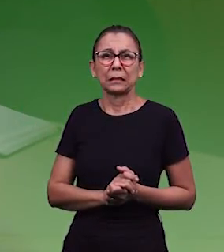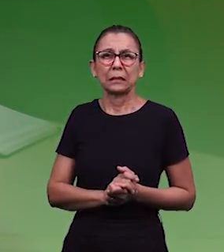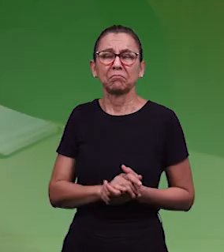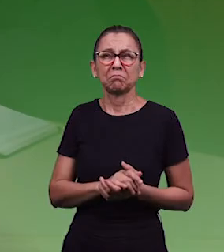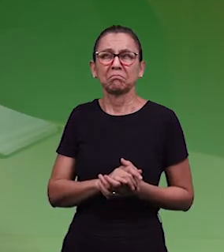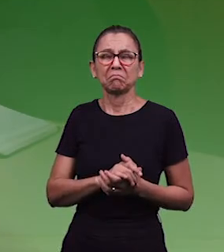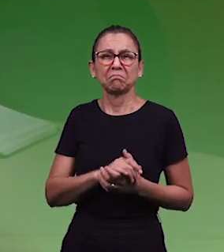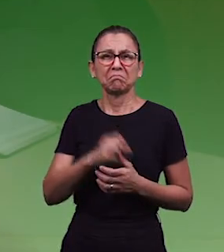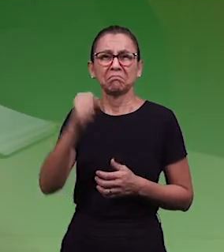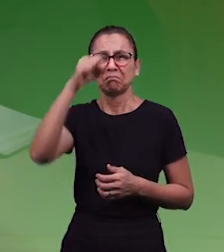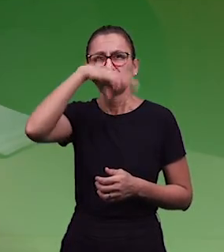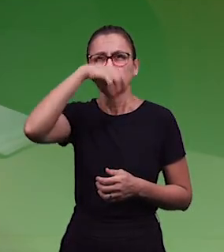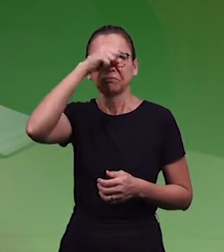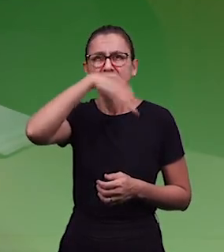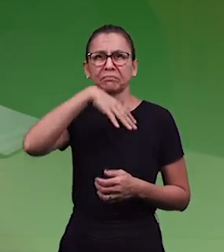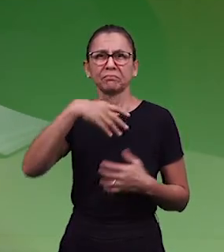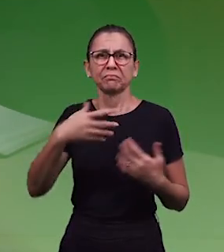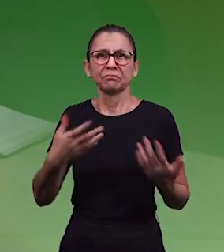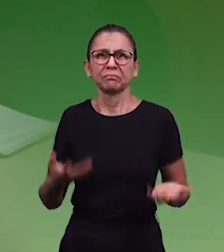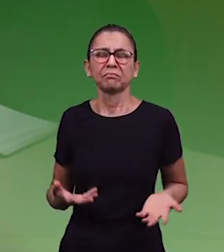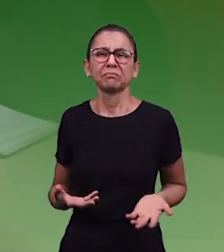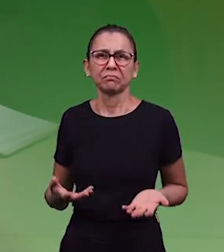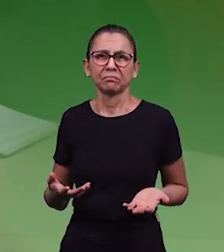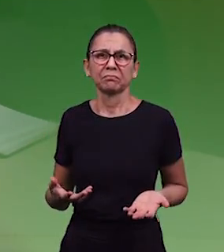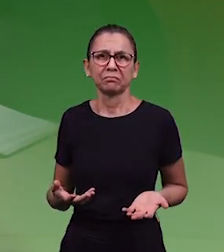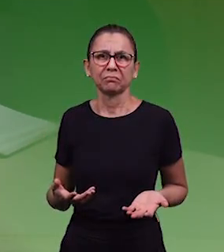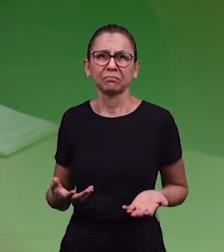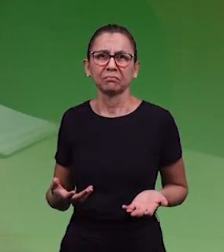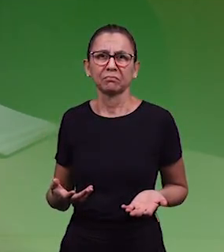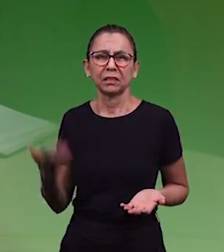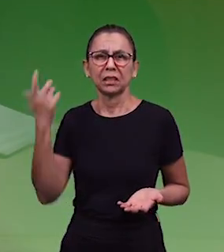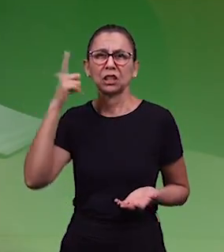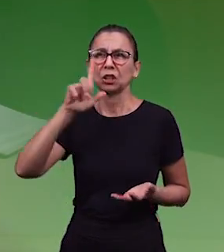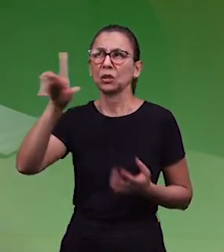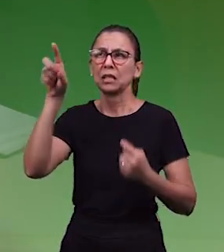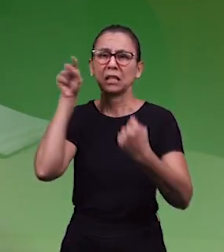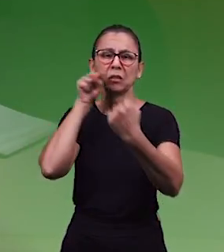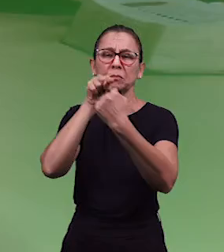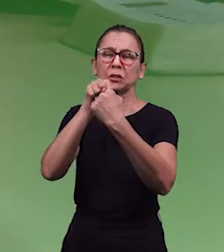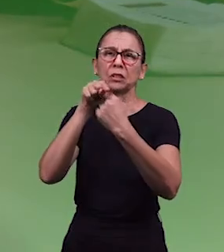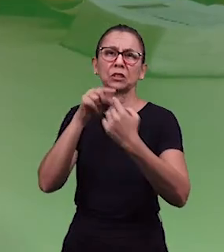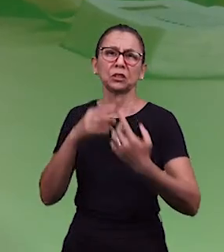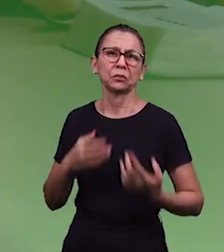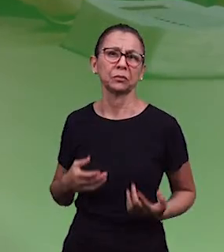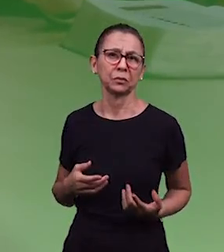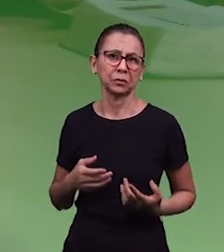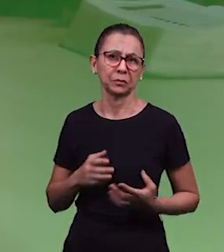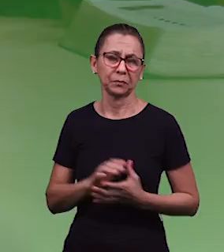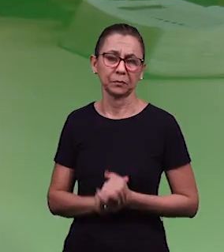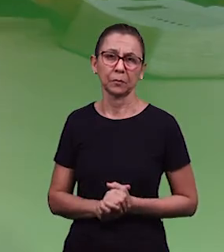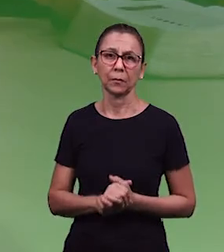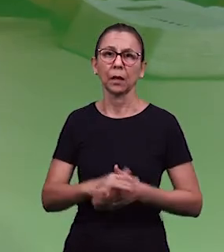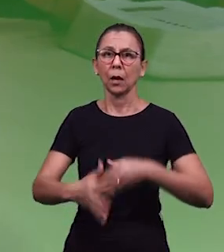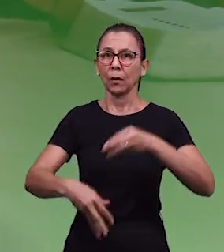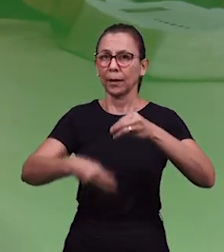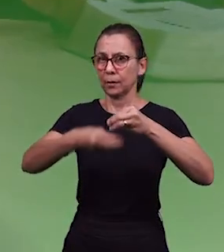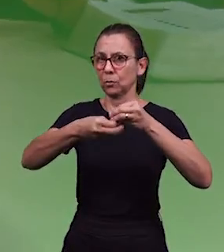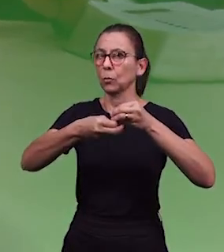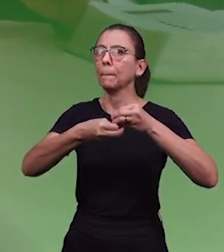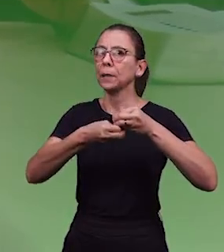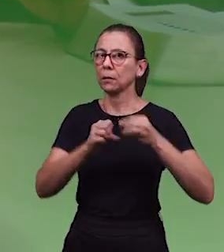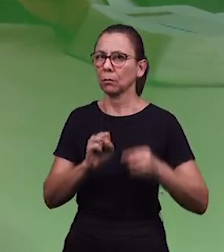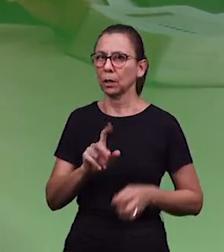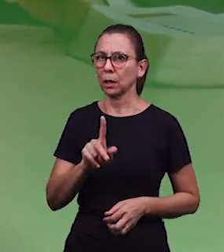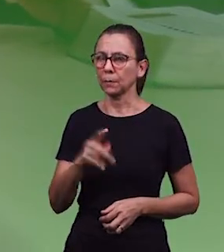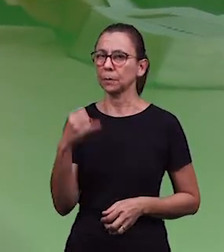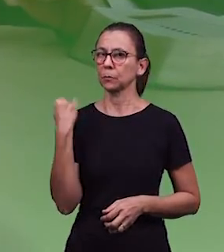profético. Amém? Amém. Eu falei em pequenas palavras, mas é muito importante o que nós